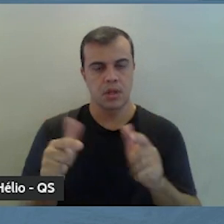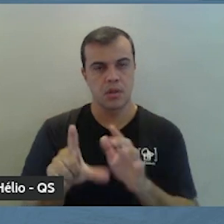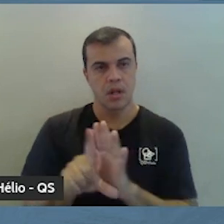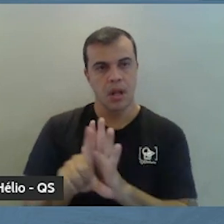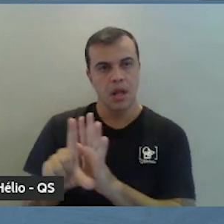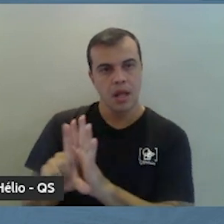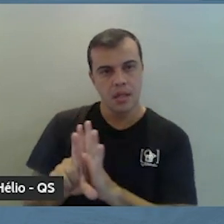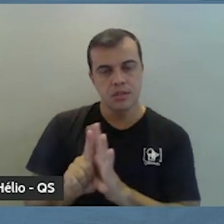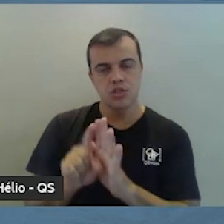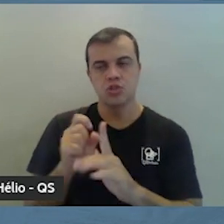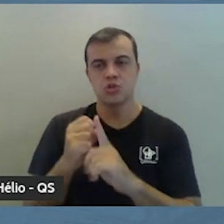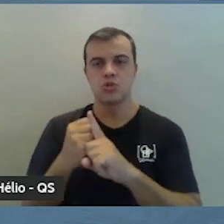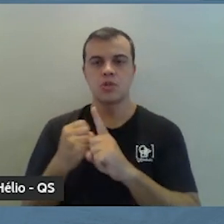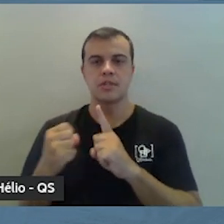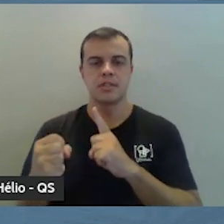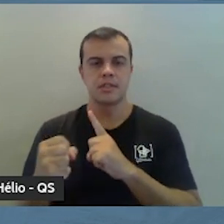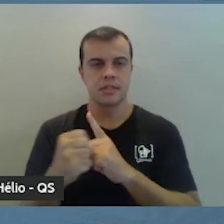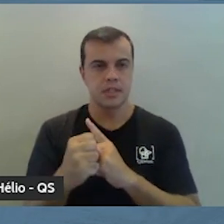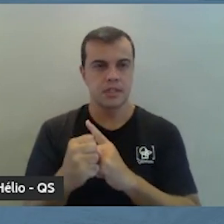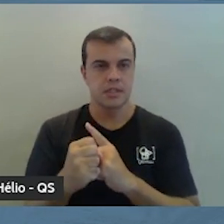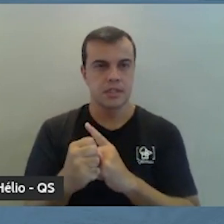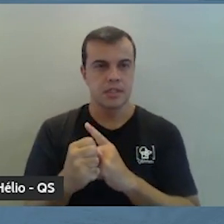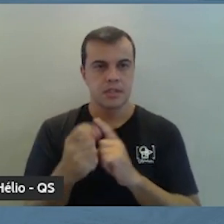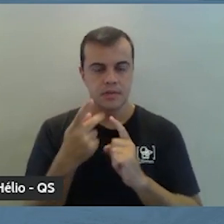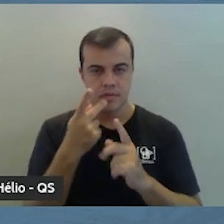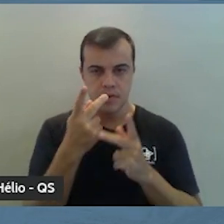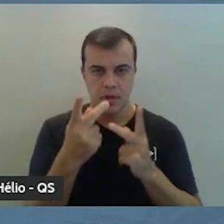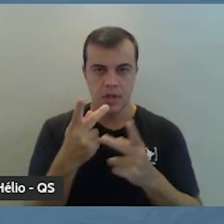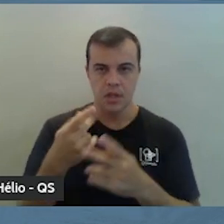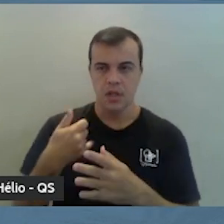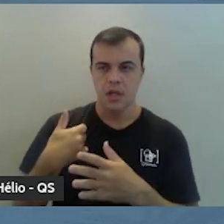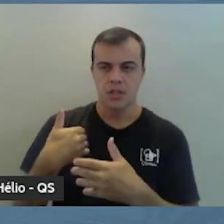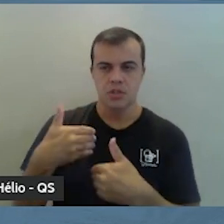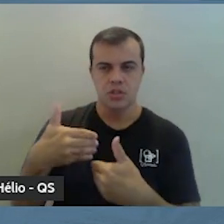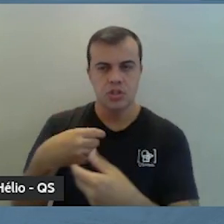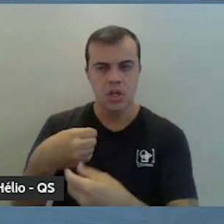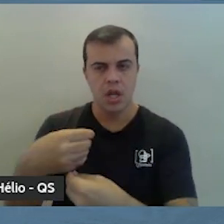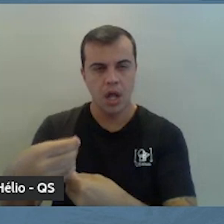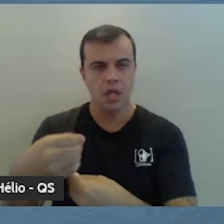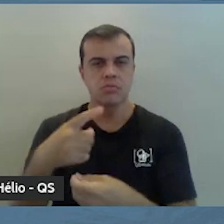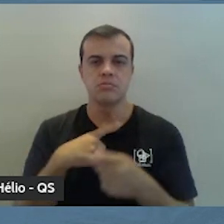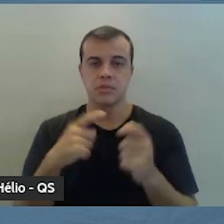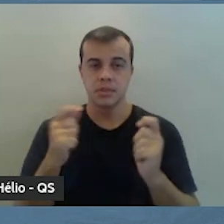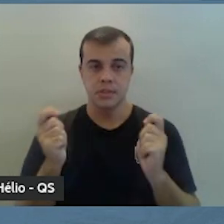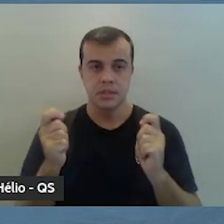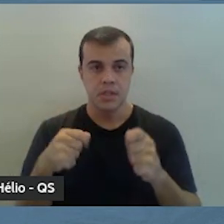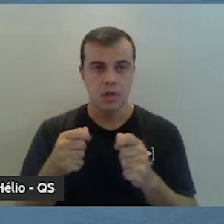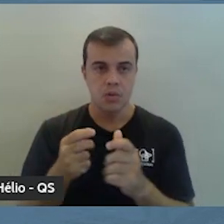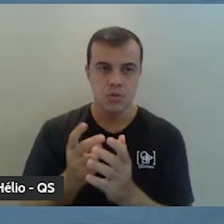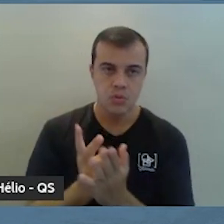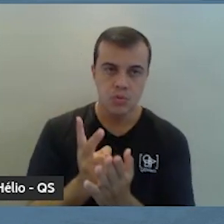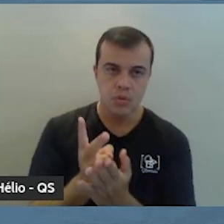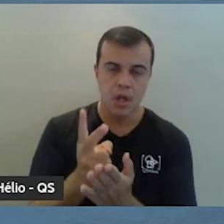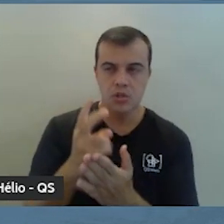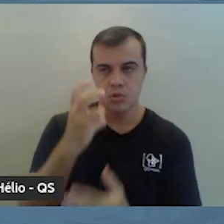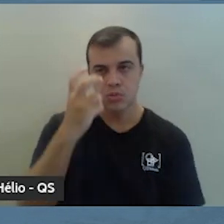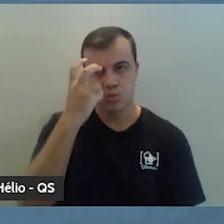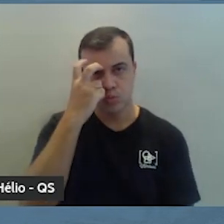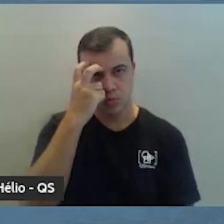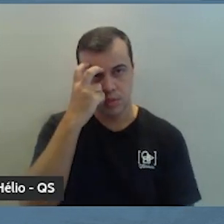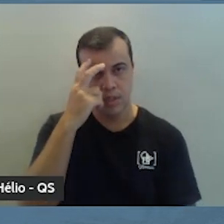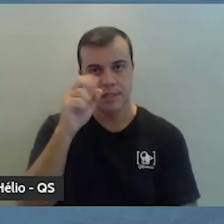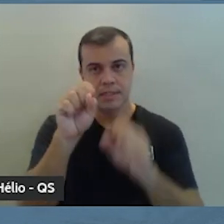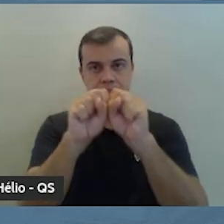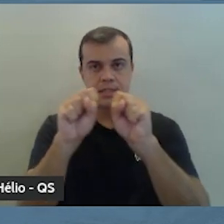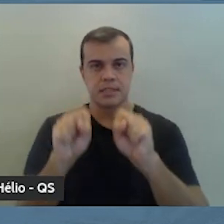leis sociais, transmitidos de geração em geração, que permitem a continuidade da cultura e de um